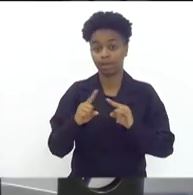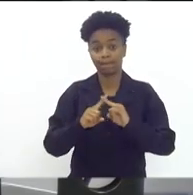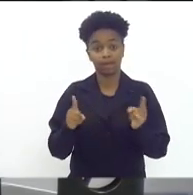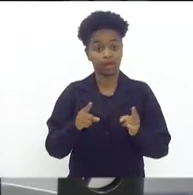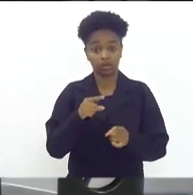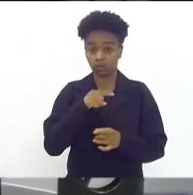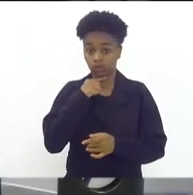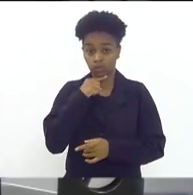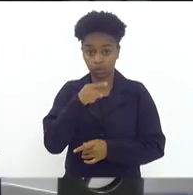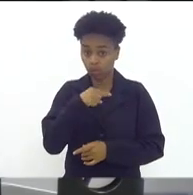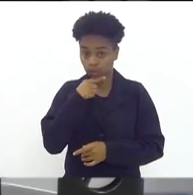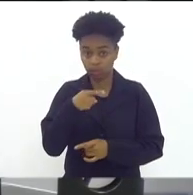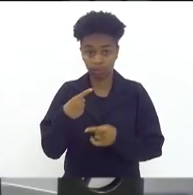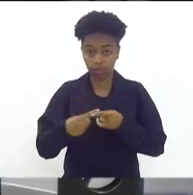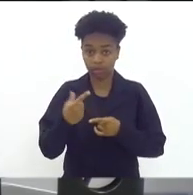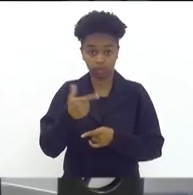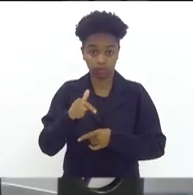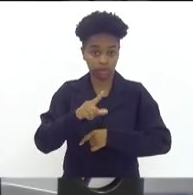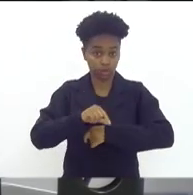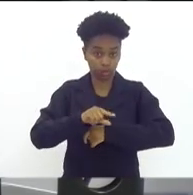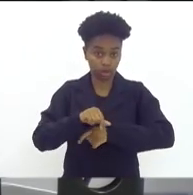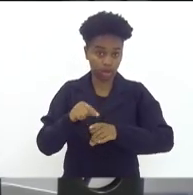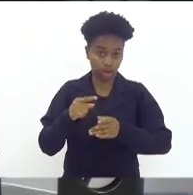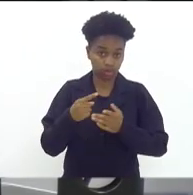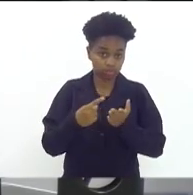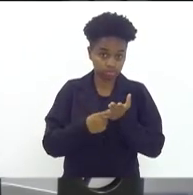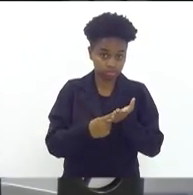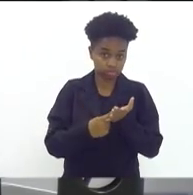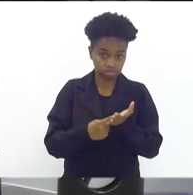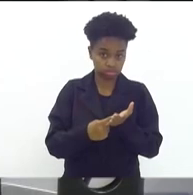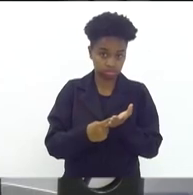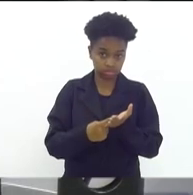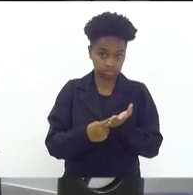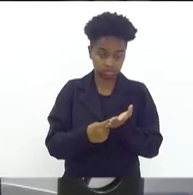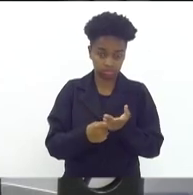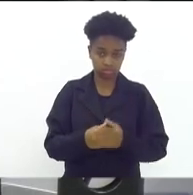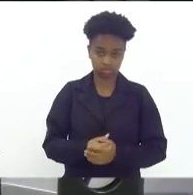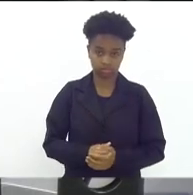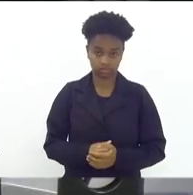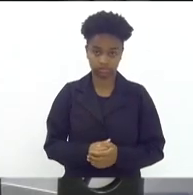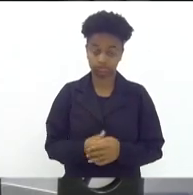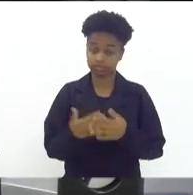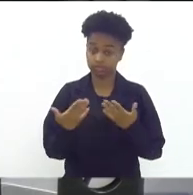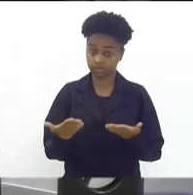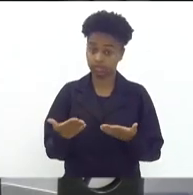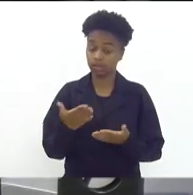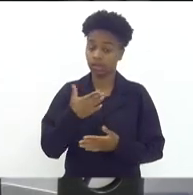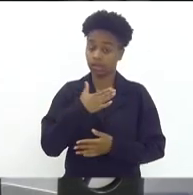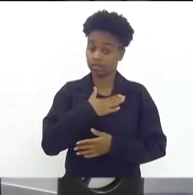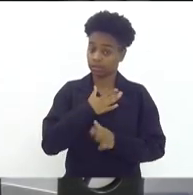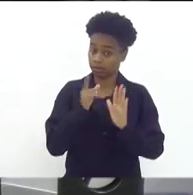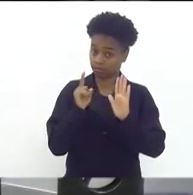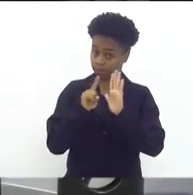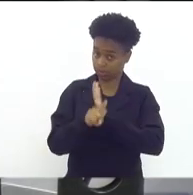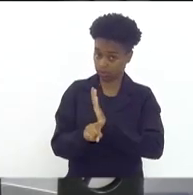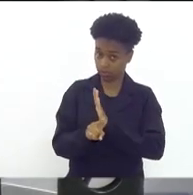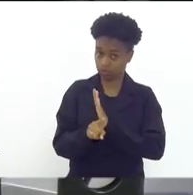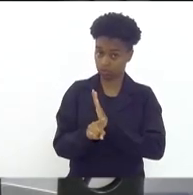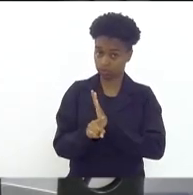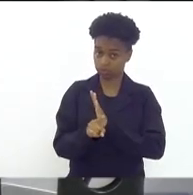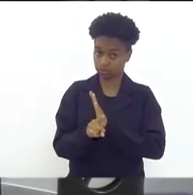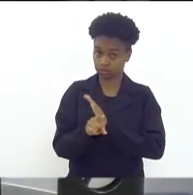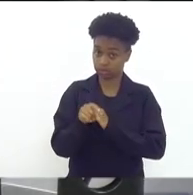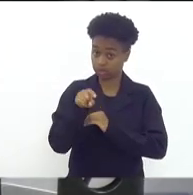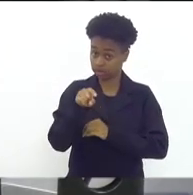impedido o acesso porque eu não tinha horário marcado com com a ouvidoria E aí fica minha a minha questionamento Presidente essa forma